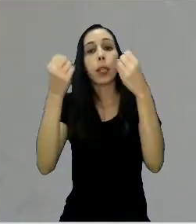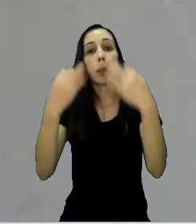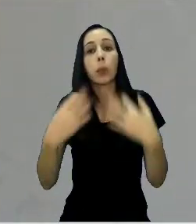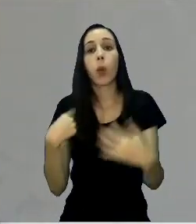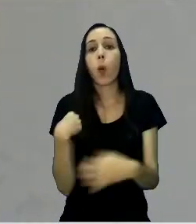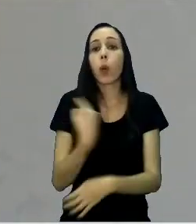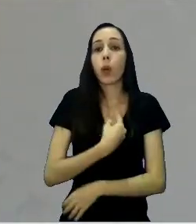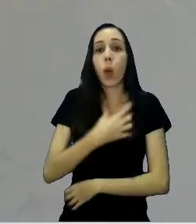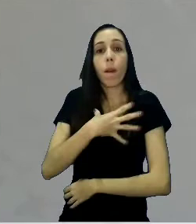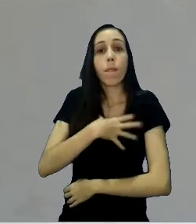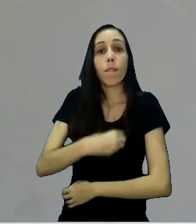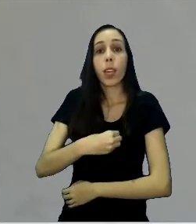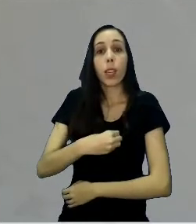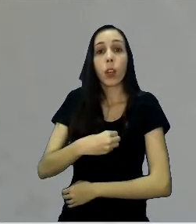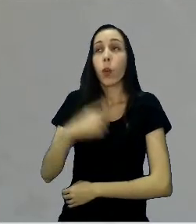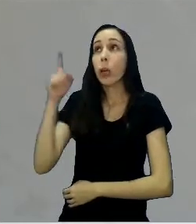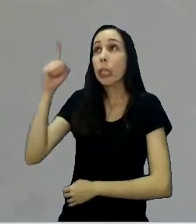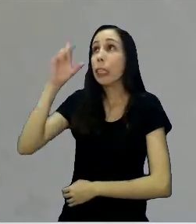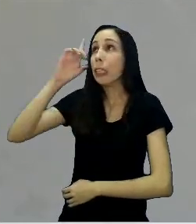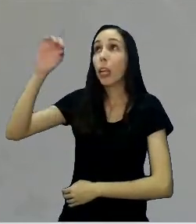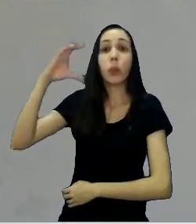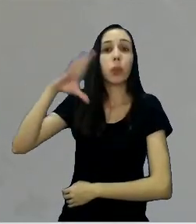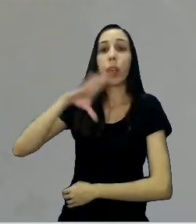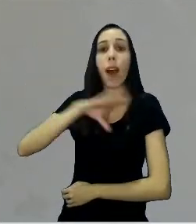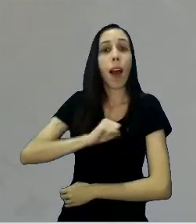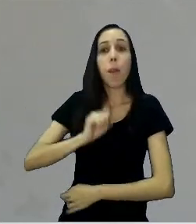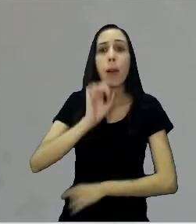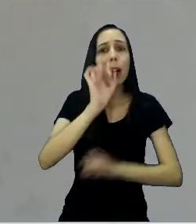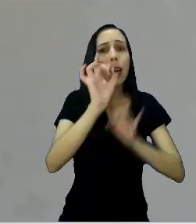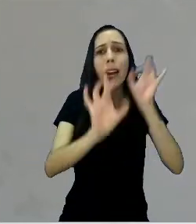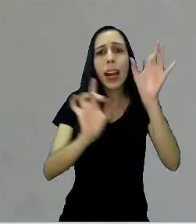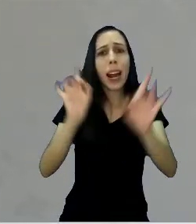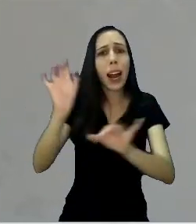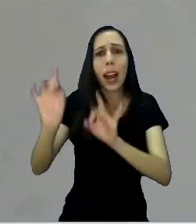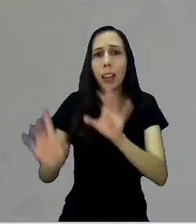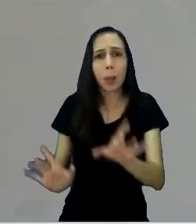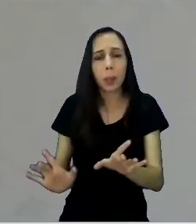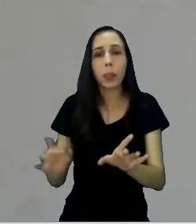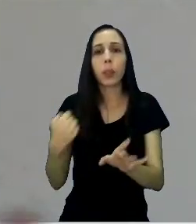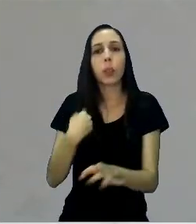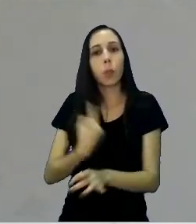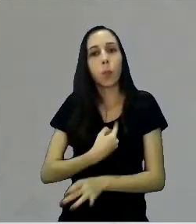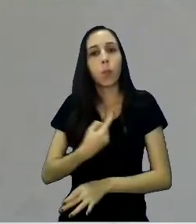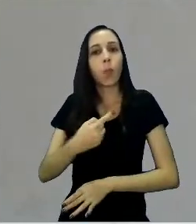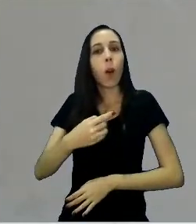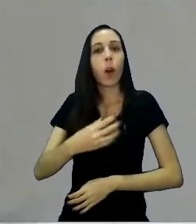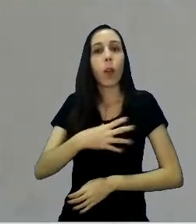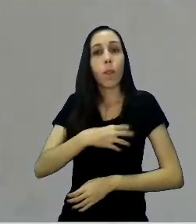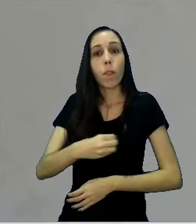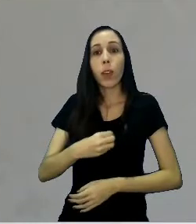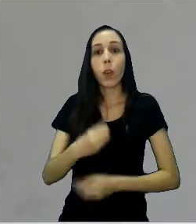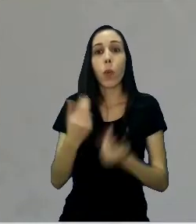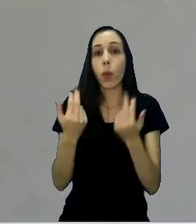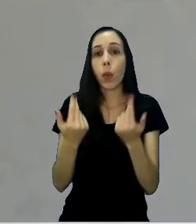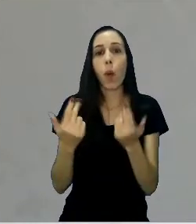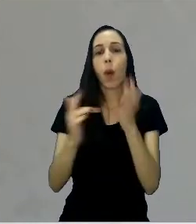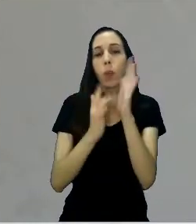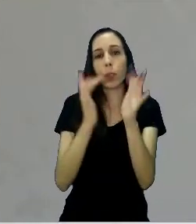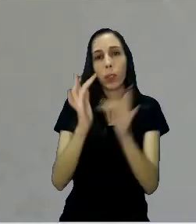somos filhos amados do Pai, que nós somos dignos, que em Jesus nós nos tornamos